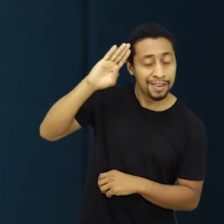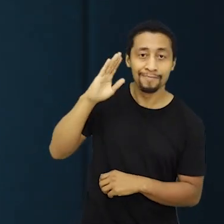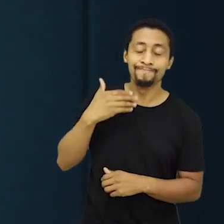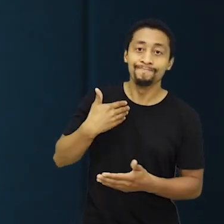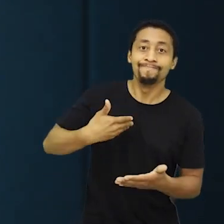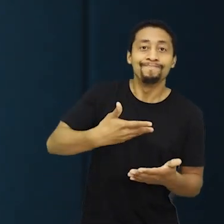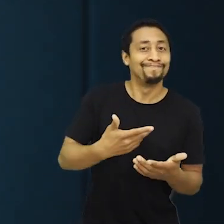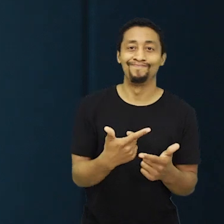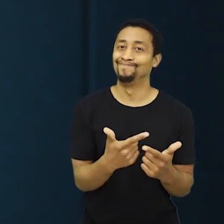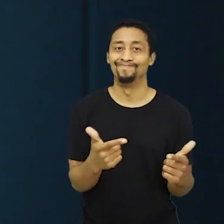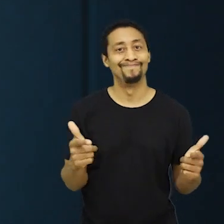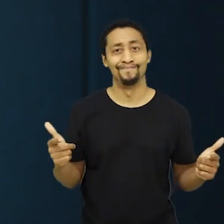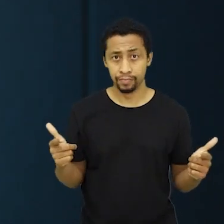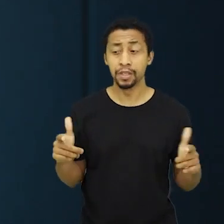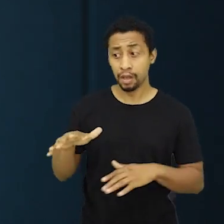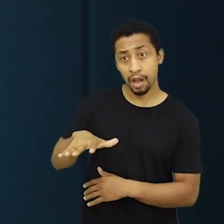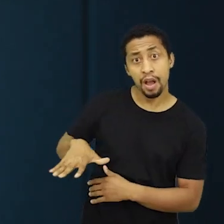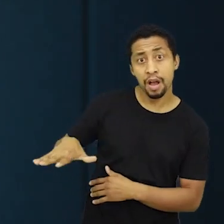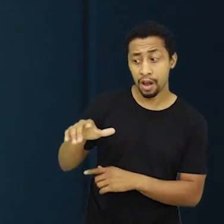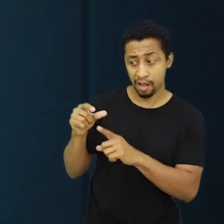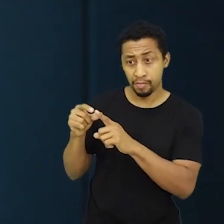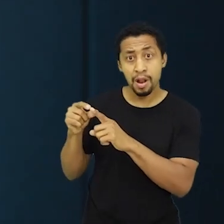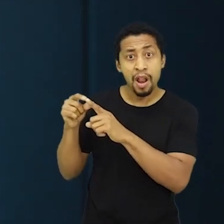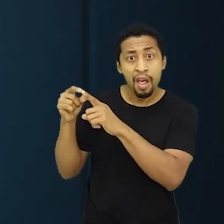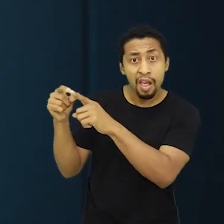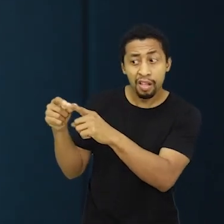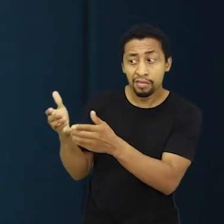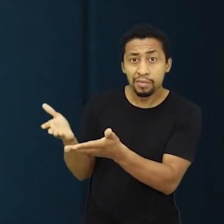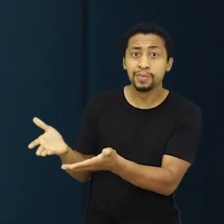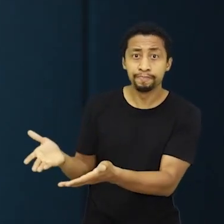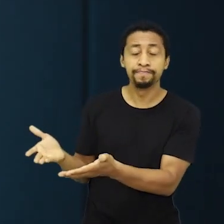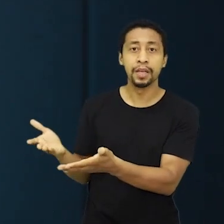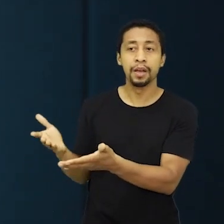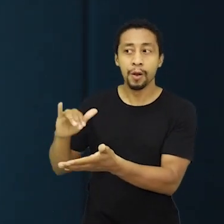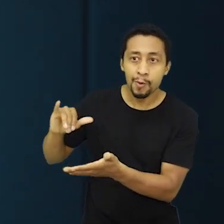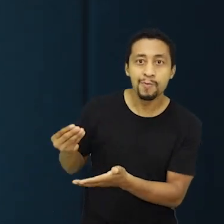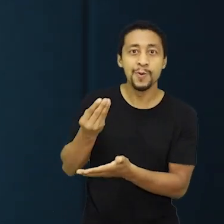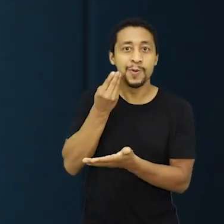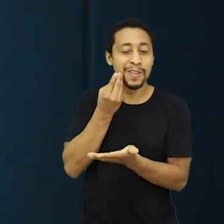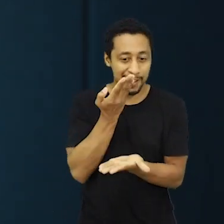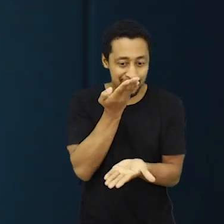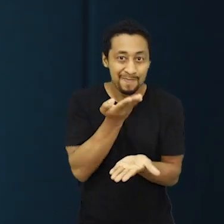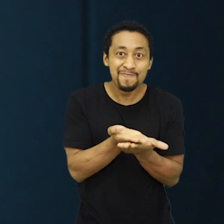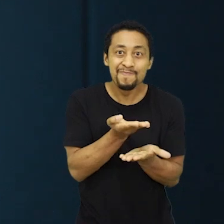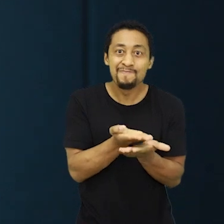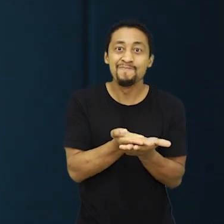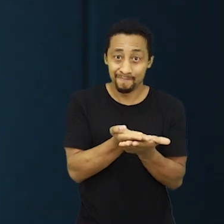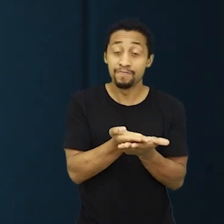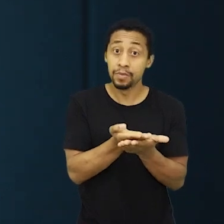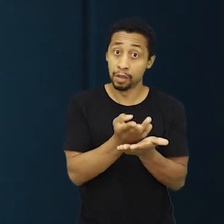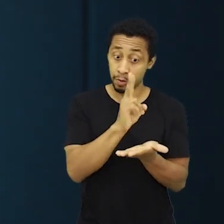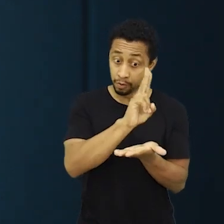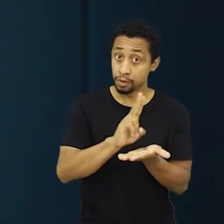de ter saído de uma região periférica e ter a oportunidade de estudar, ter estudado numa universidade